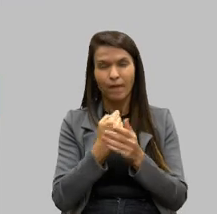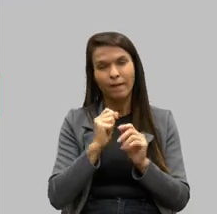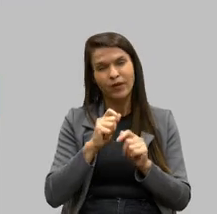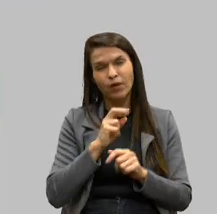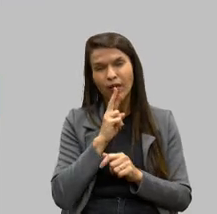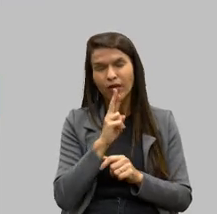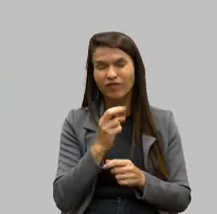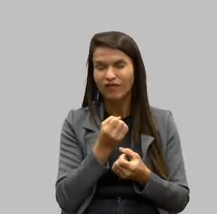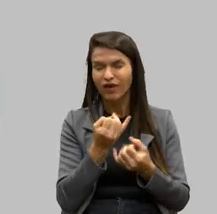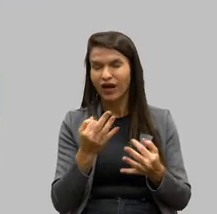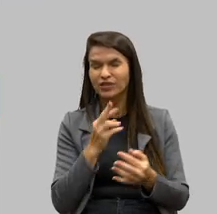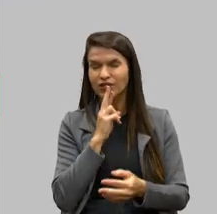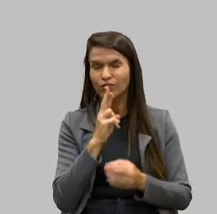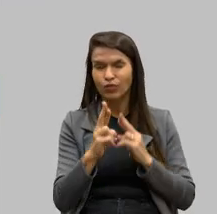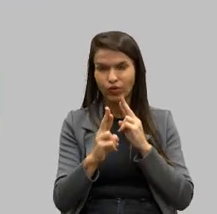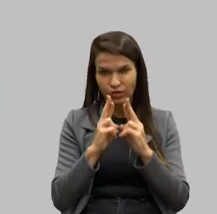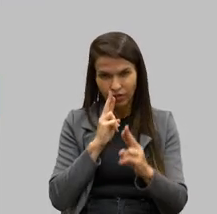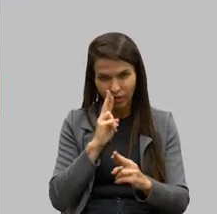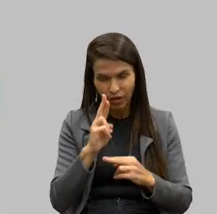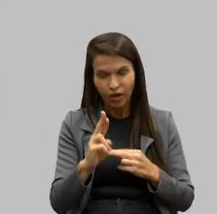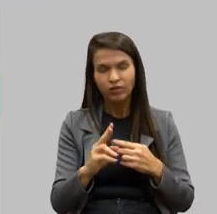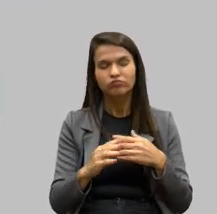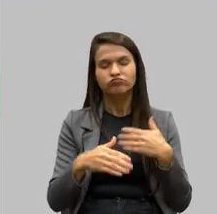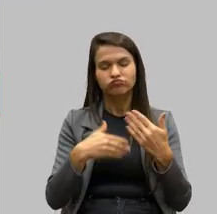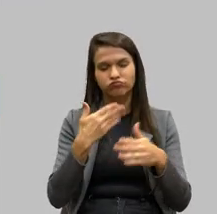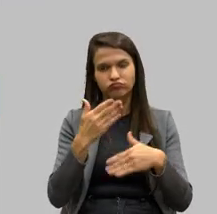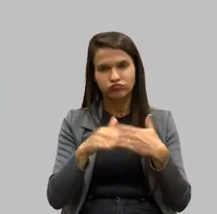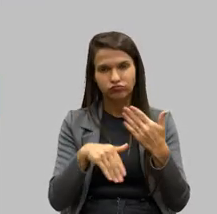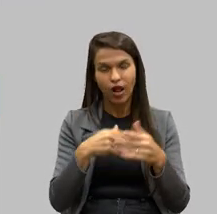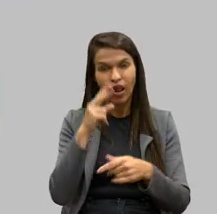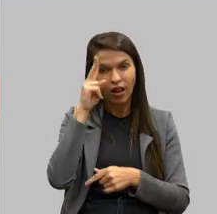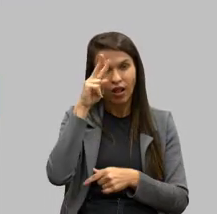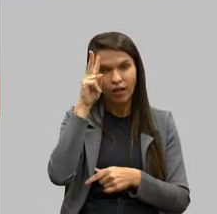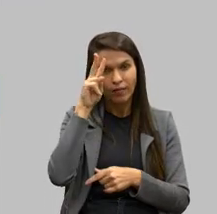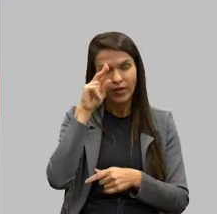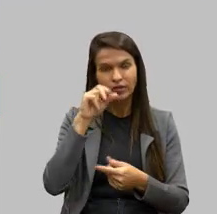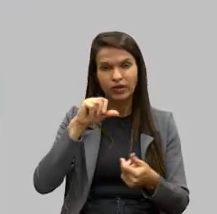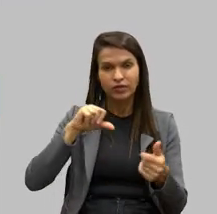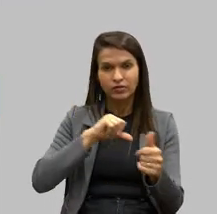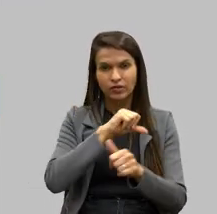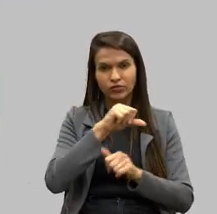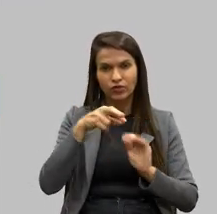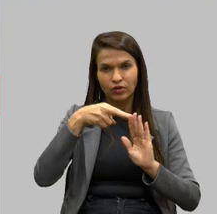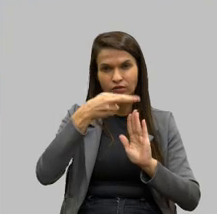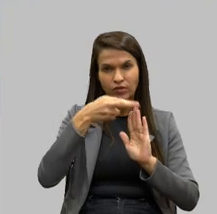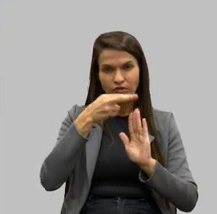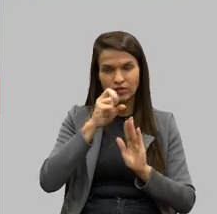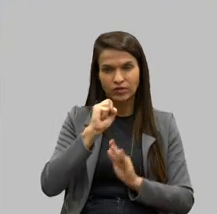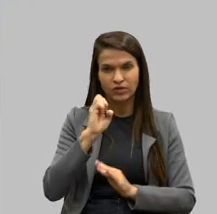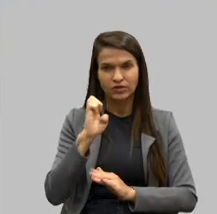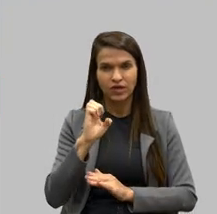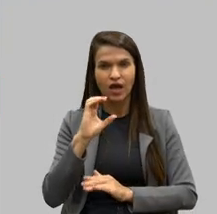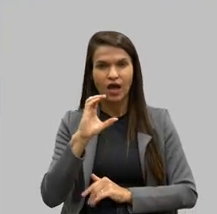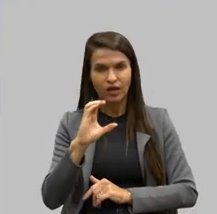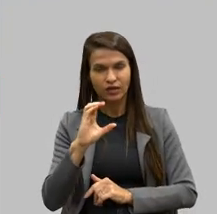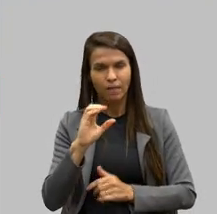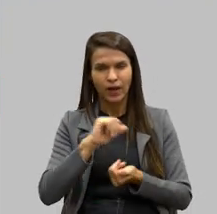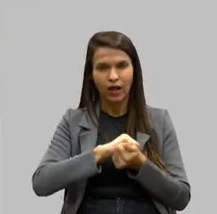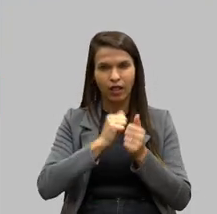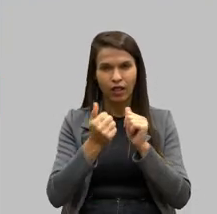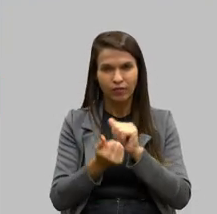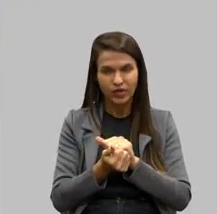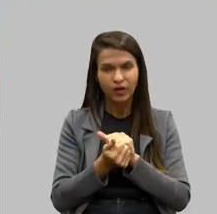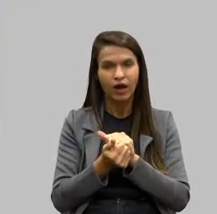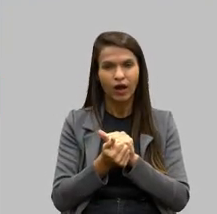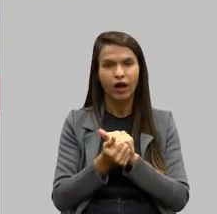perguntas, nós iremos respondê-las. Lembrando que essa alteração da resolução do SESEC foi para adequar à legislação federal.